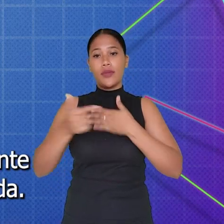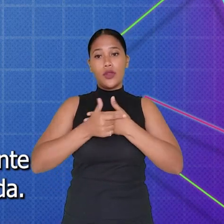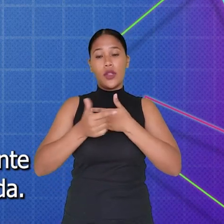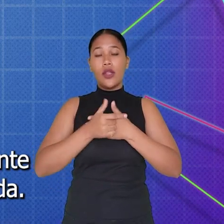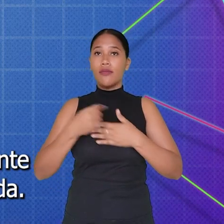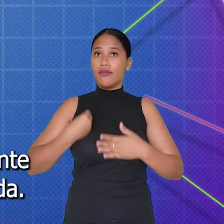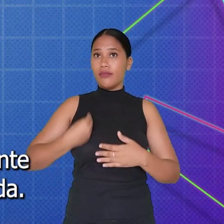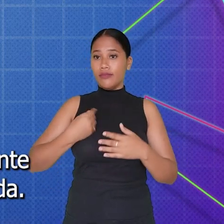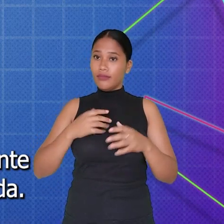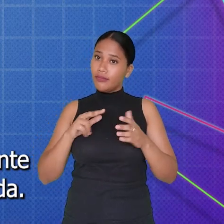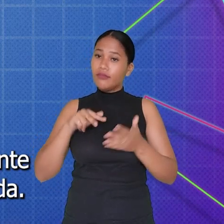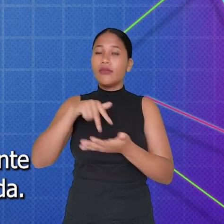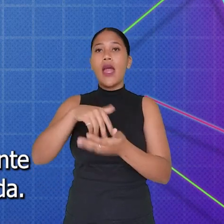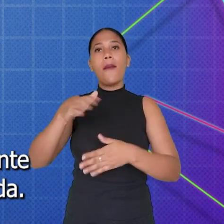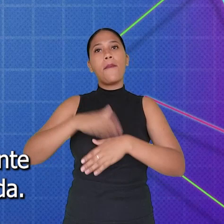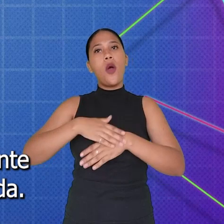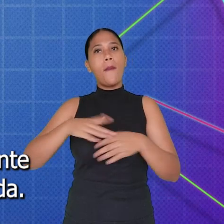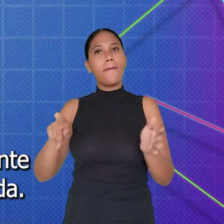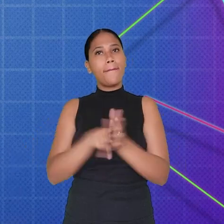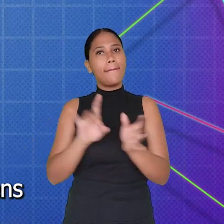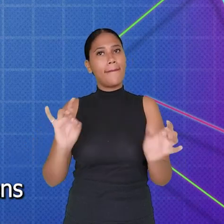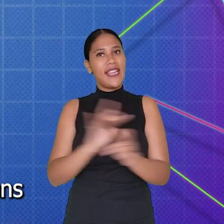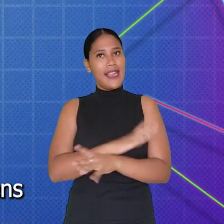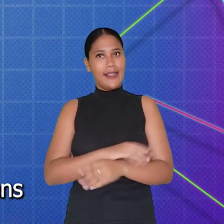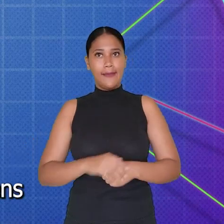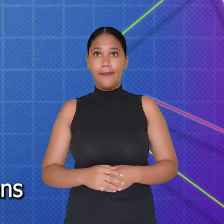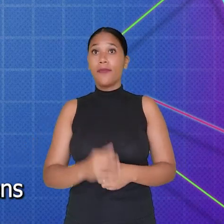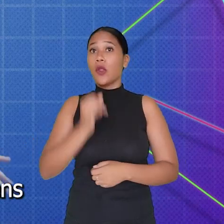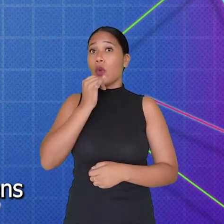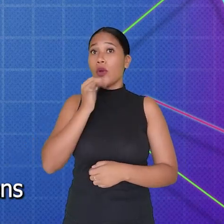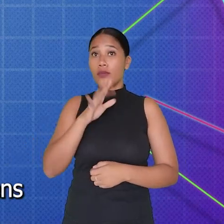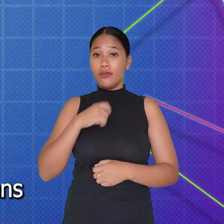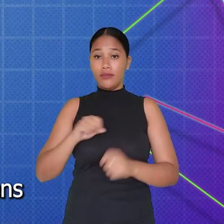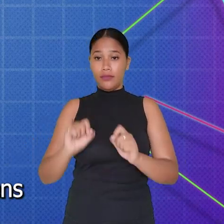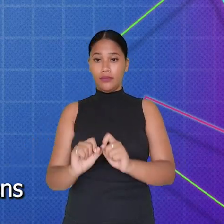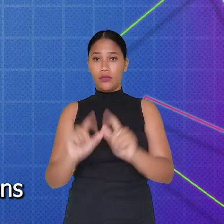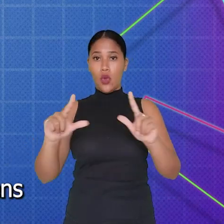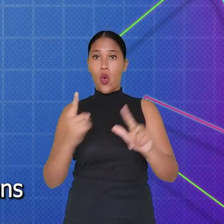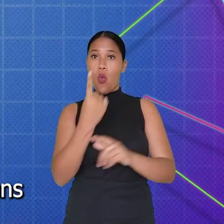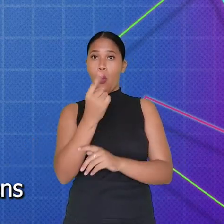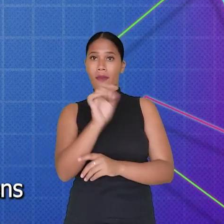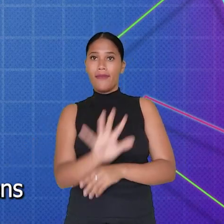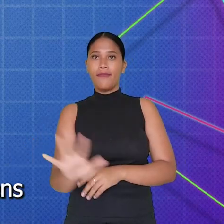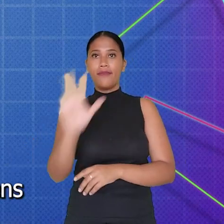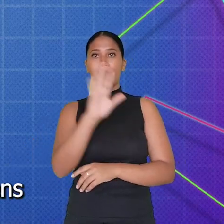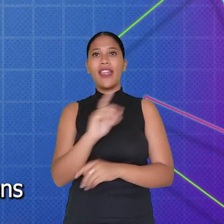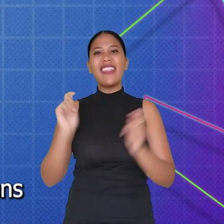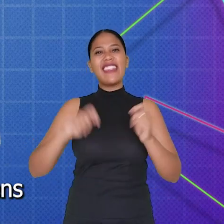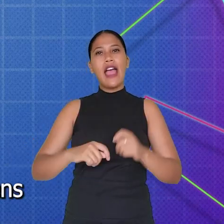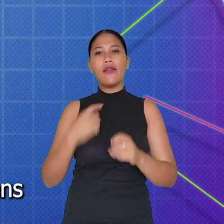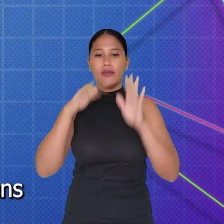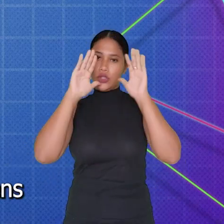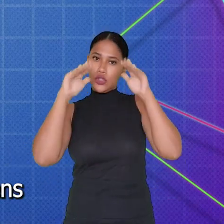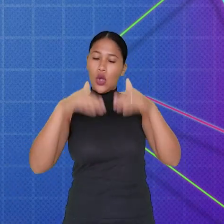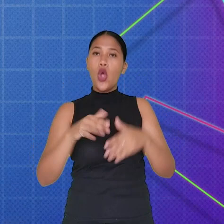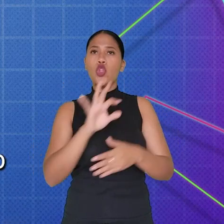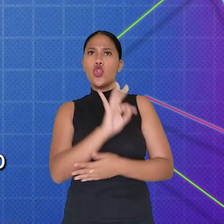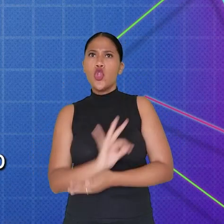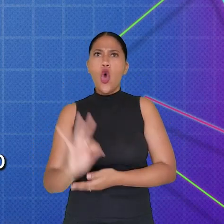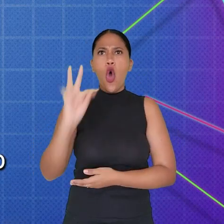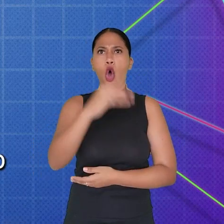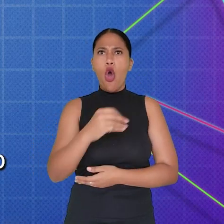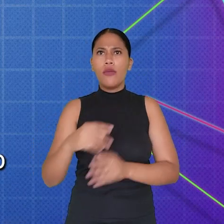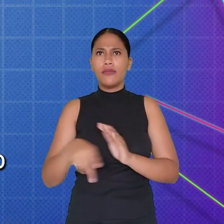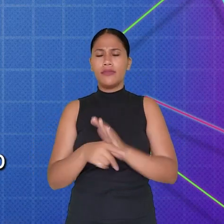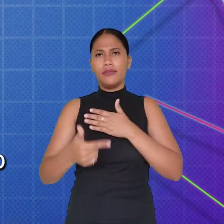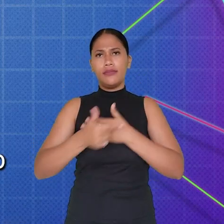implemente essa funcionalidade de maneira apropriada. Por exemplo, uma interface pode especificar que todos os personagens